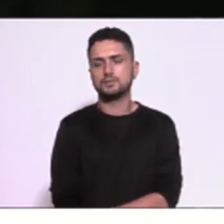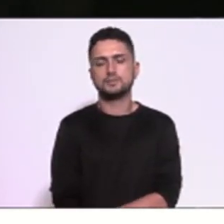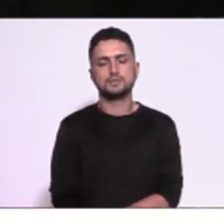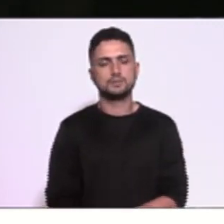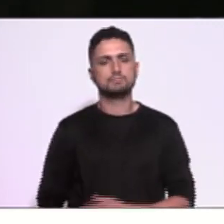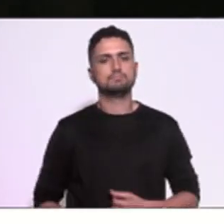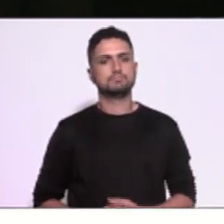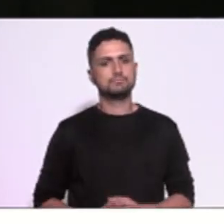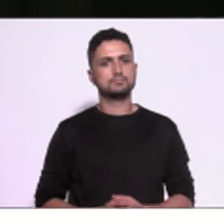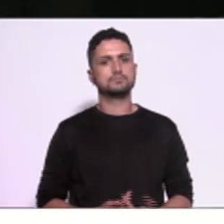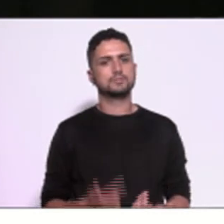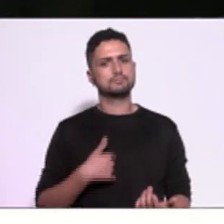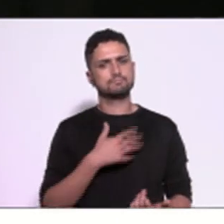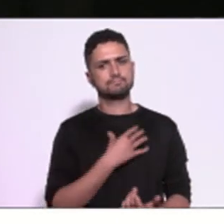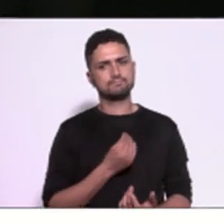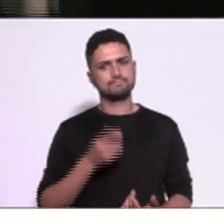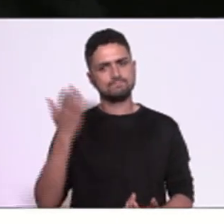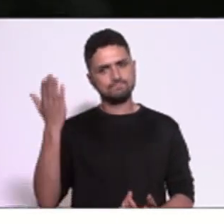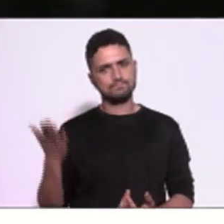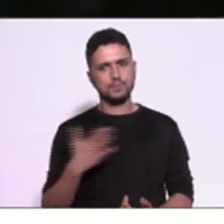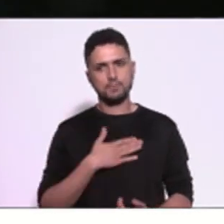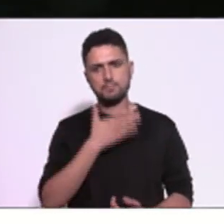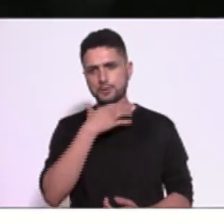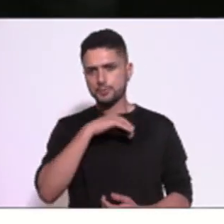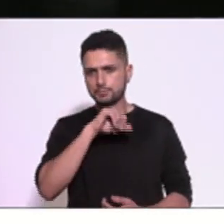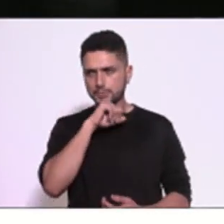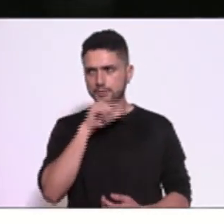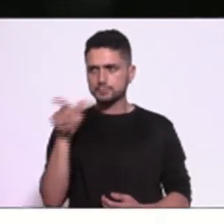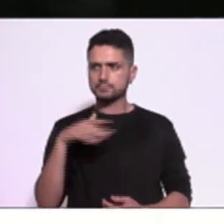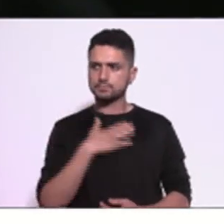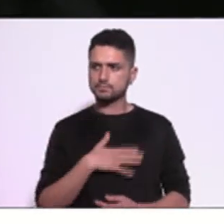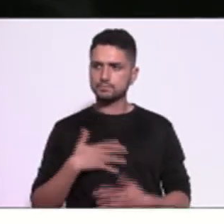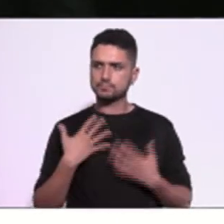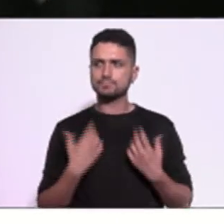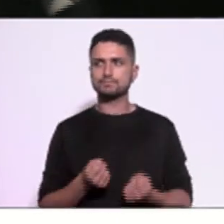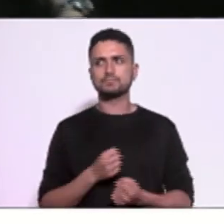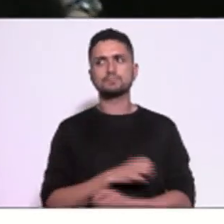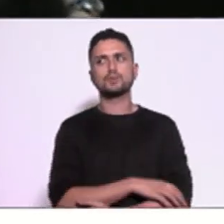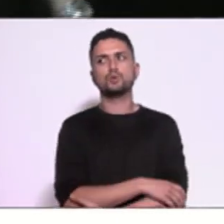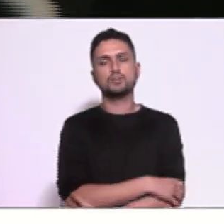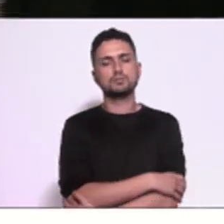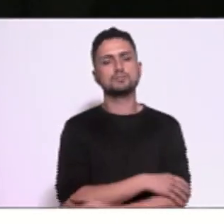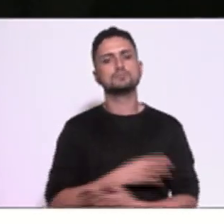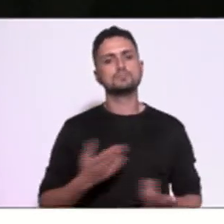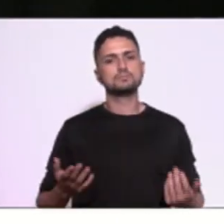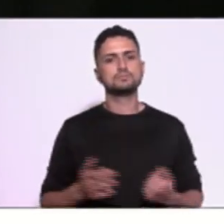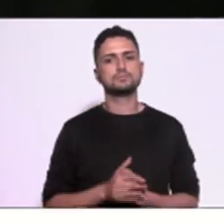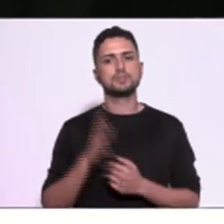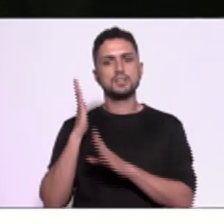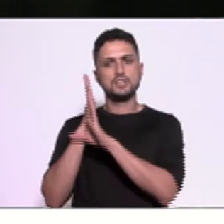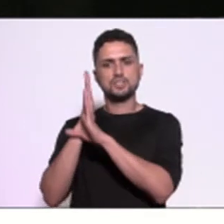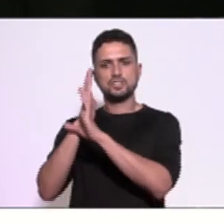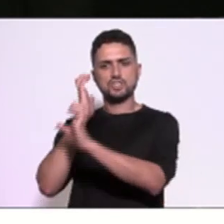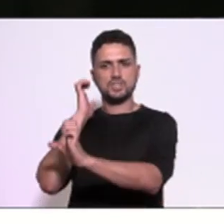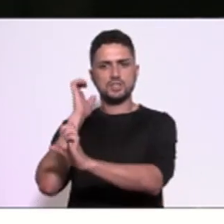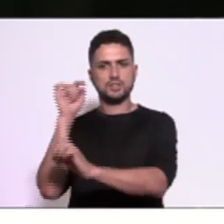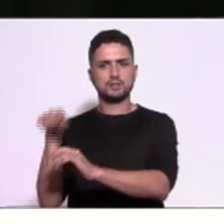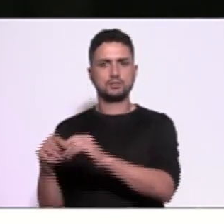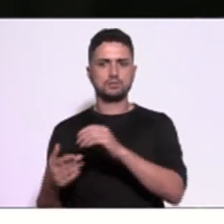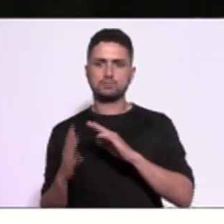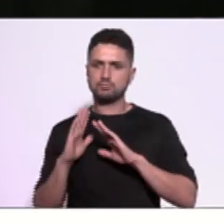Souza, meu saudoso e querido pai. Engenheiro civil formado pela Escola Nacional de